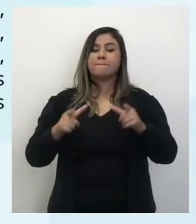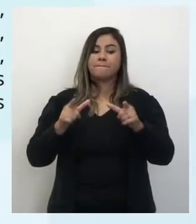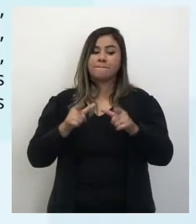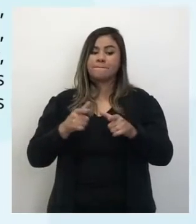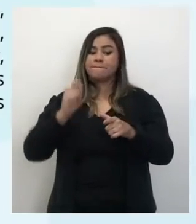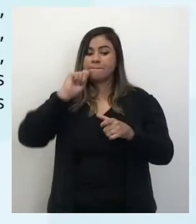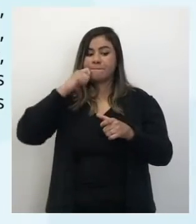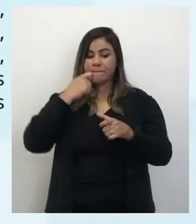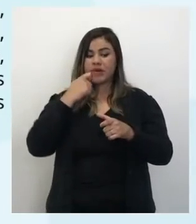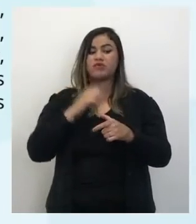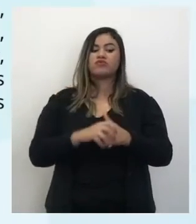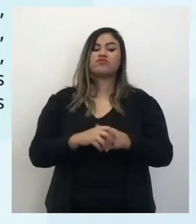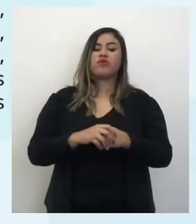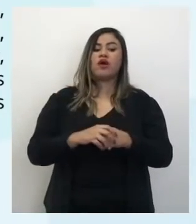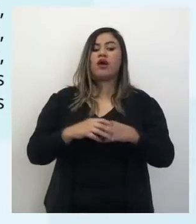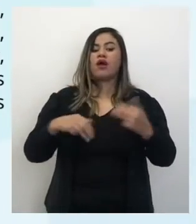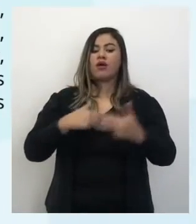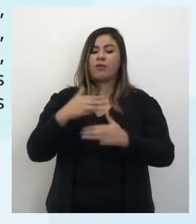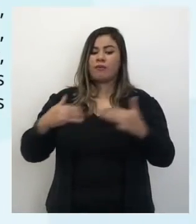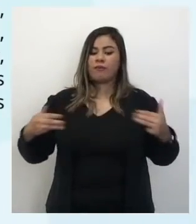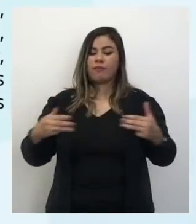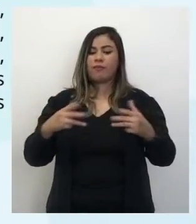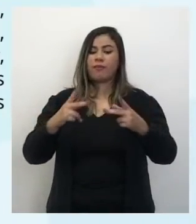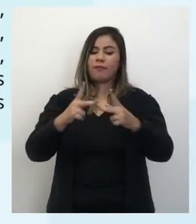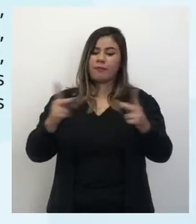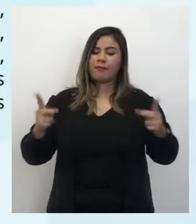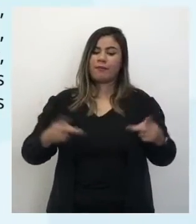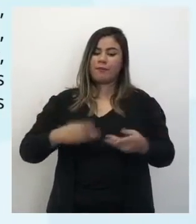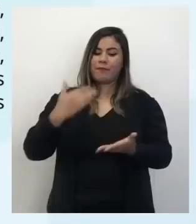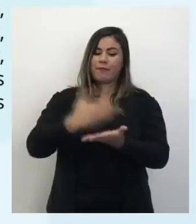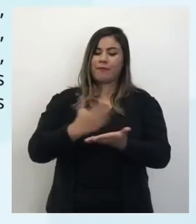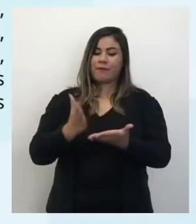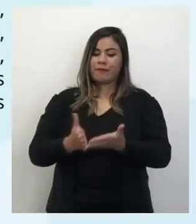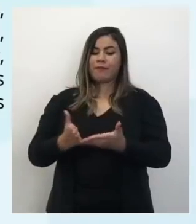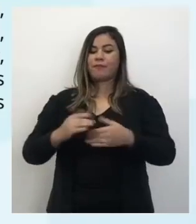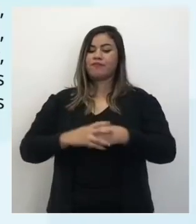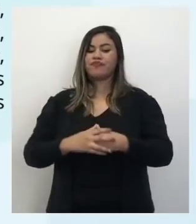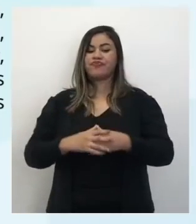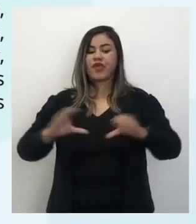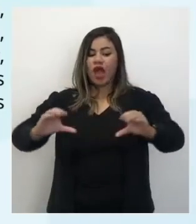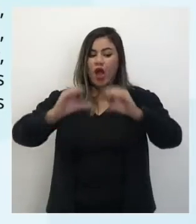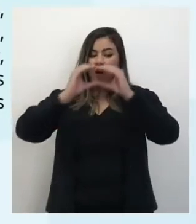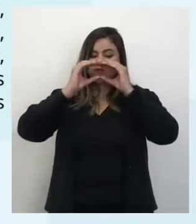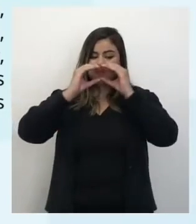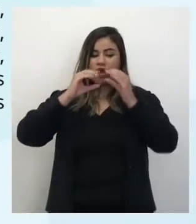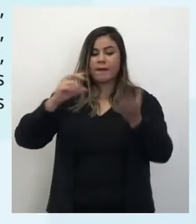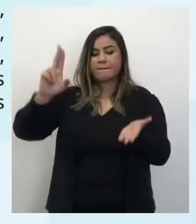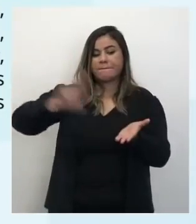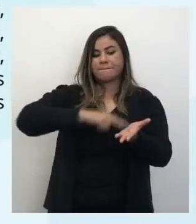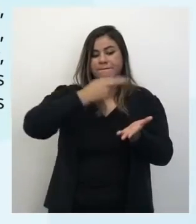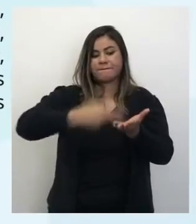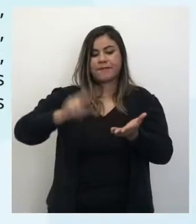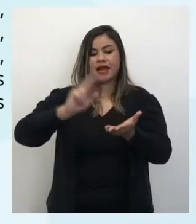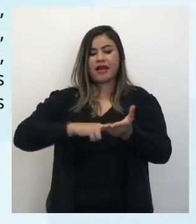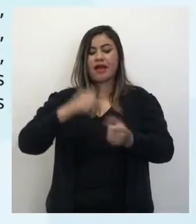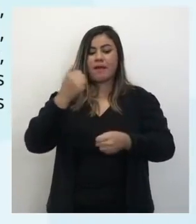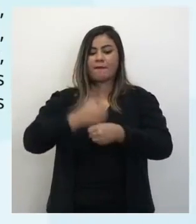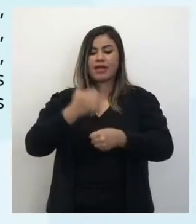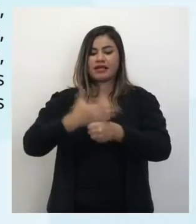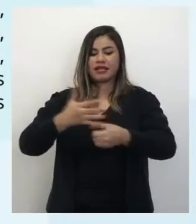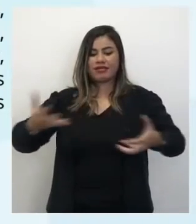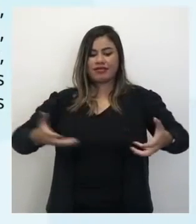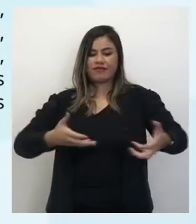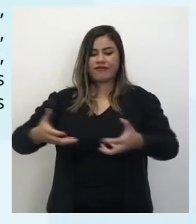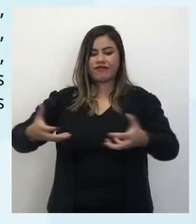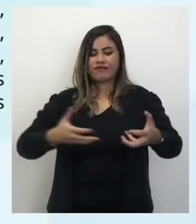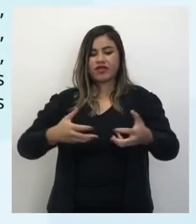instantâneo, pizzas, hambúrguer, margarina, batata frita congelada, maioneses, molhos prontos